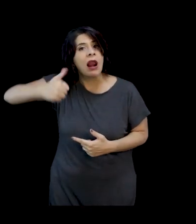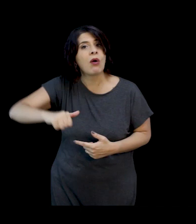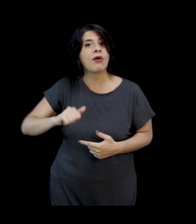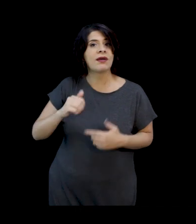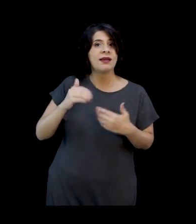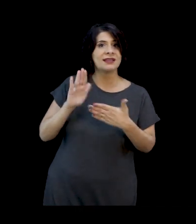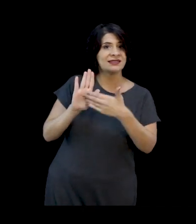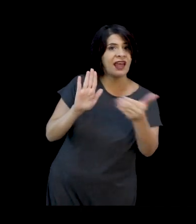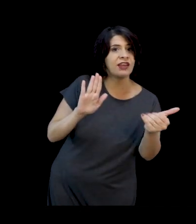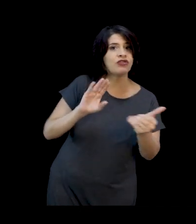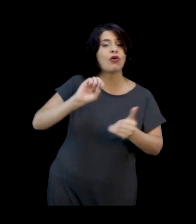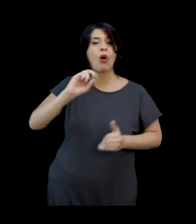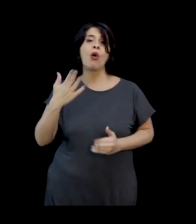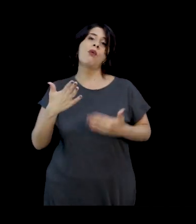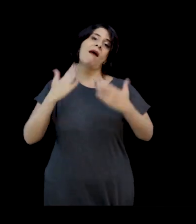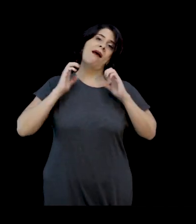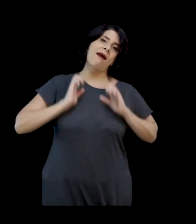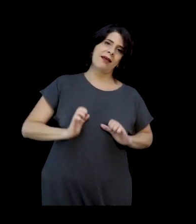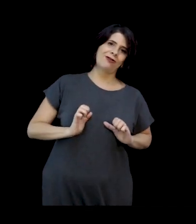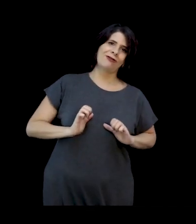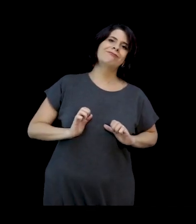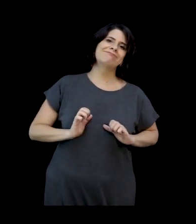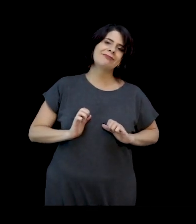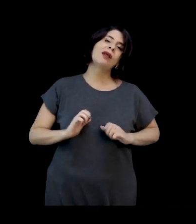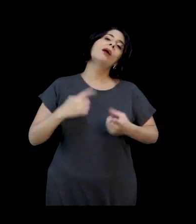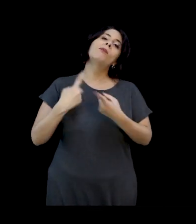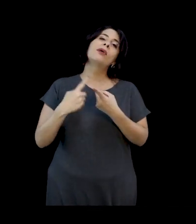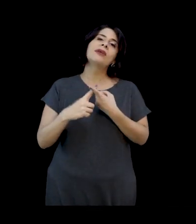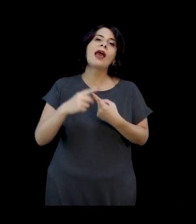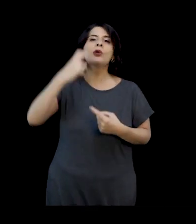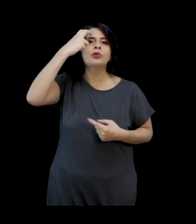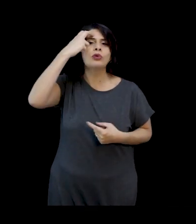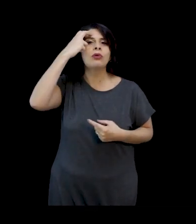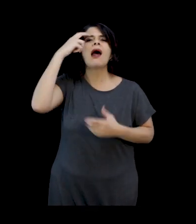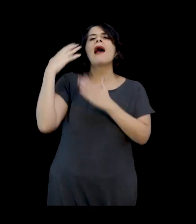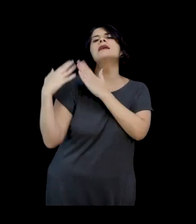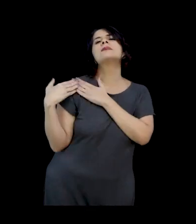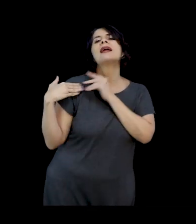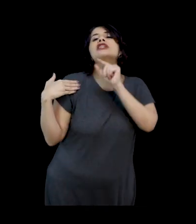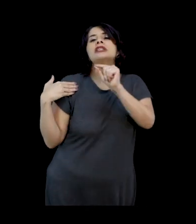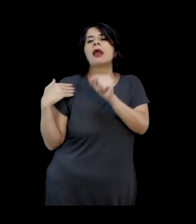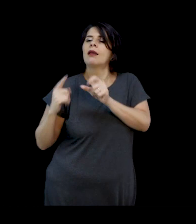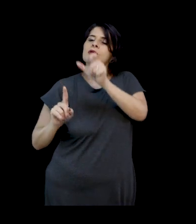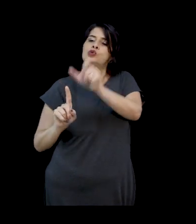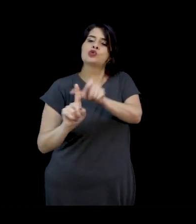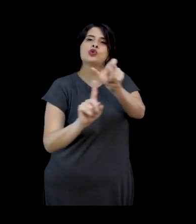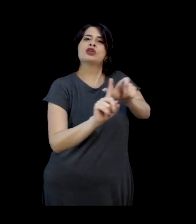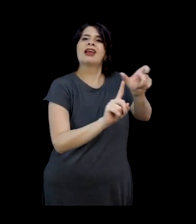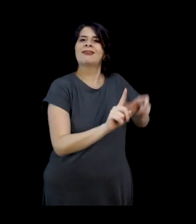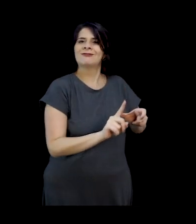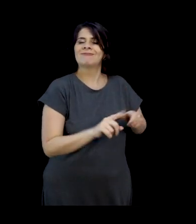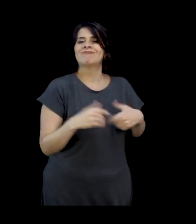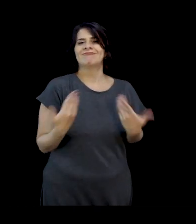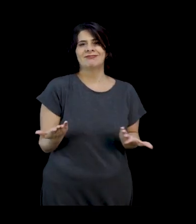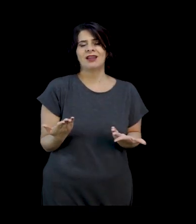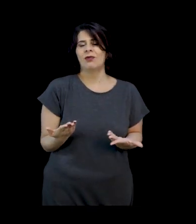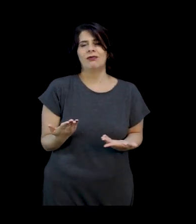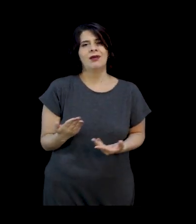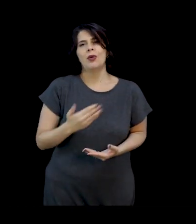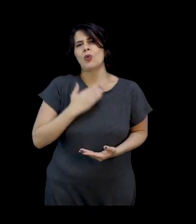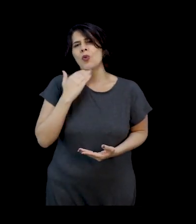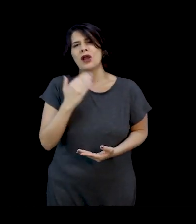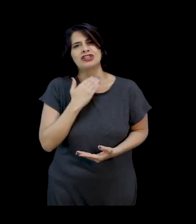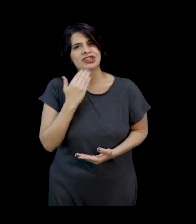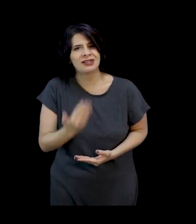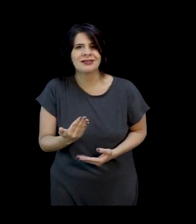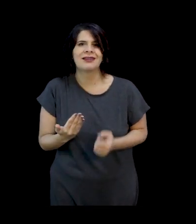valor estético, seja do valor ético. Está colocada porque a cultura é a responsabilidade dos sujeitos.